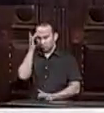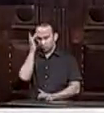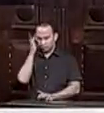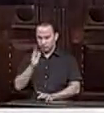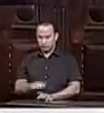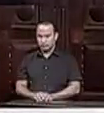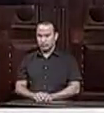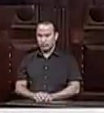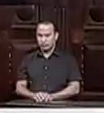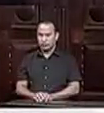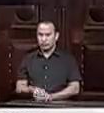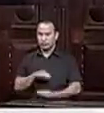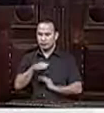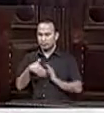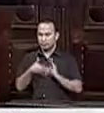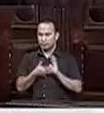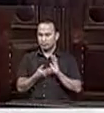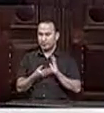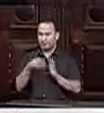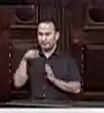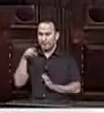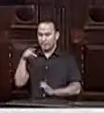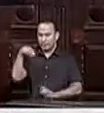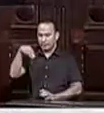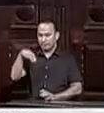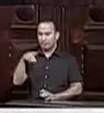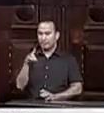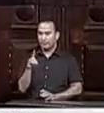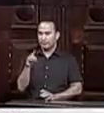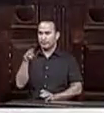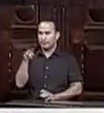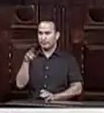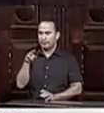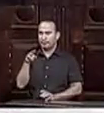a parlamentares do PMDB